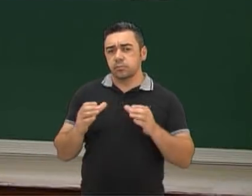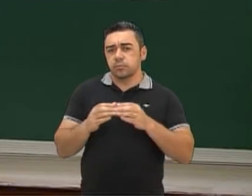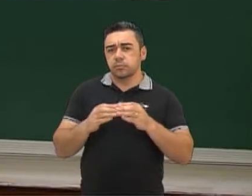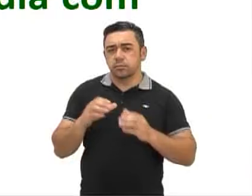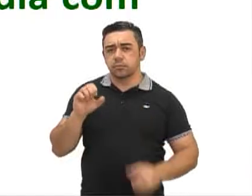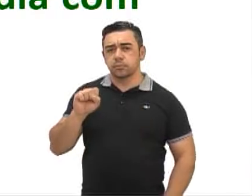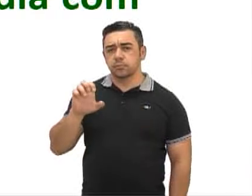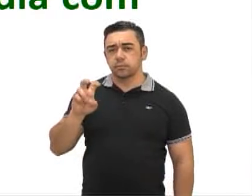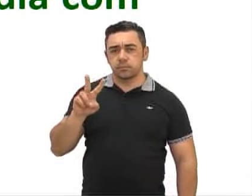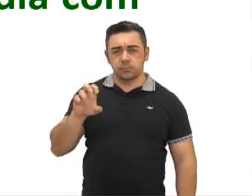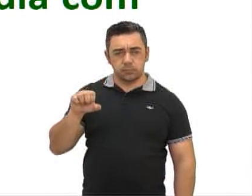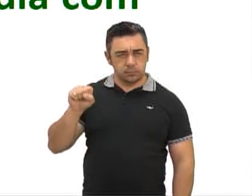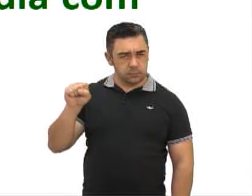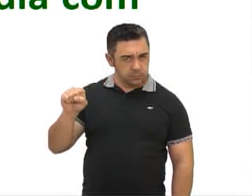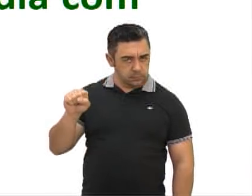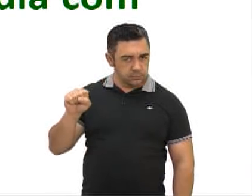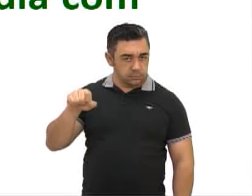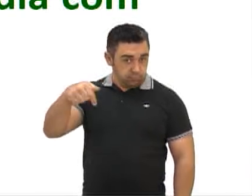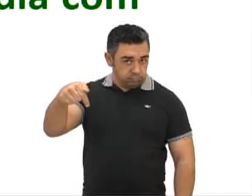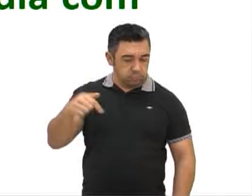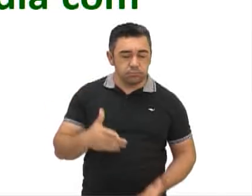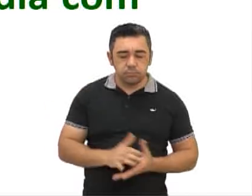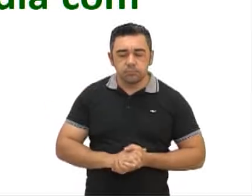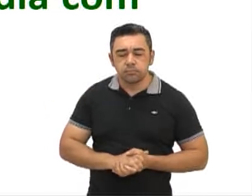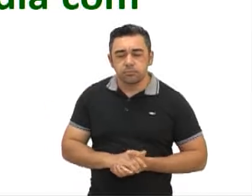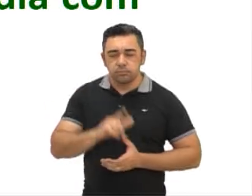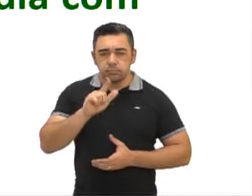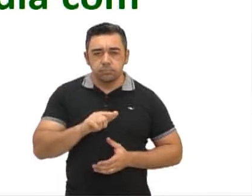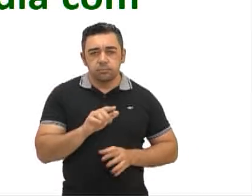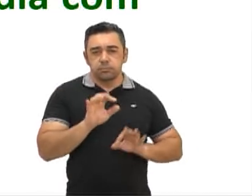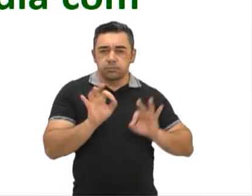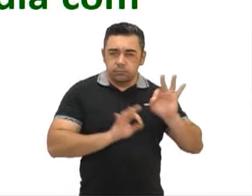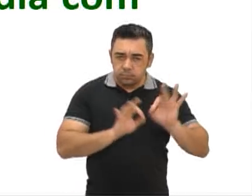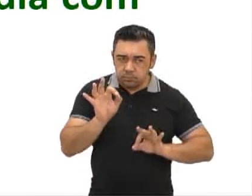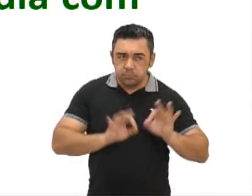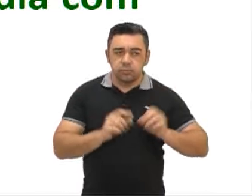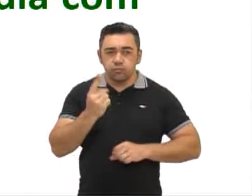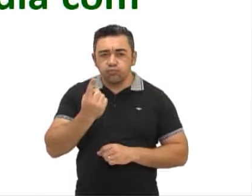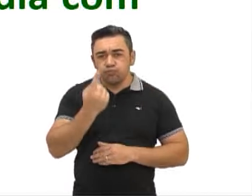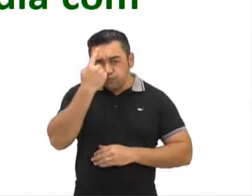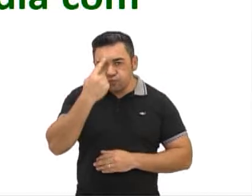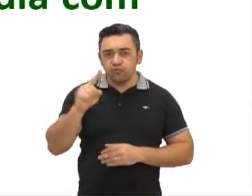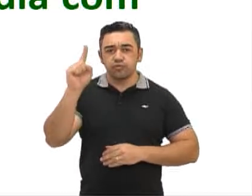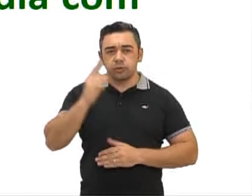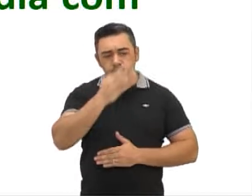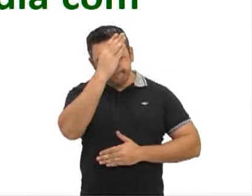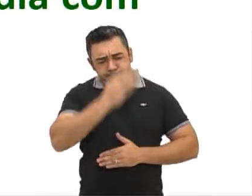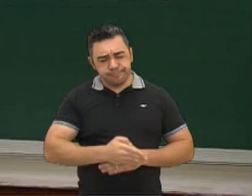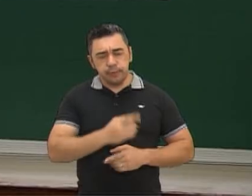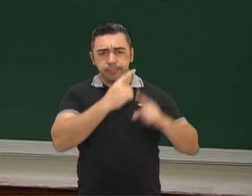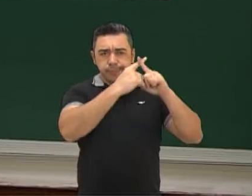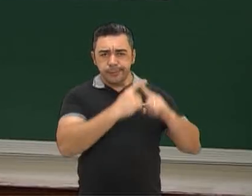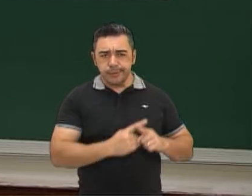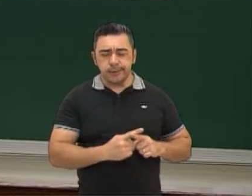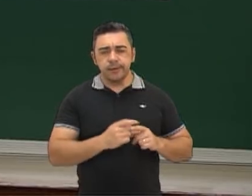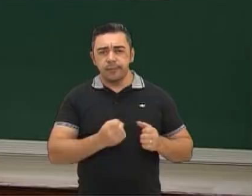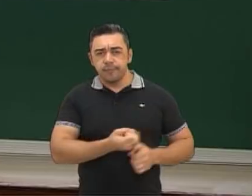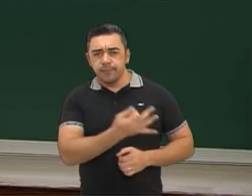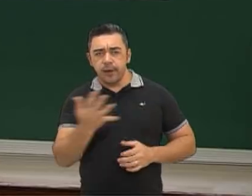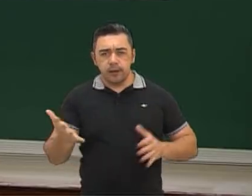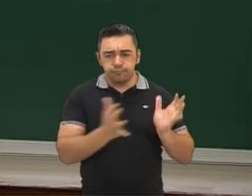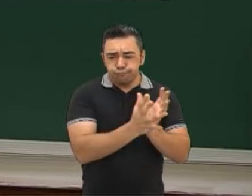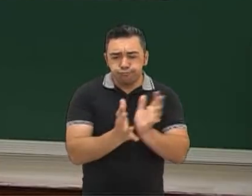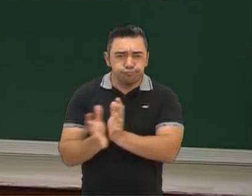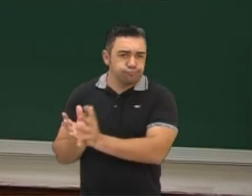Rugby Sevens? Foi a ideia de organizar um evento de um dia com a participação de várias equipes.